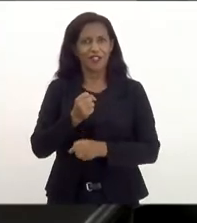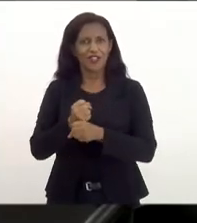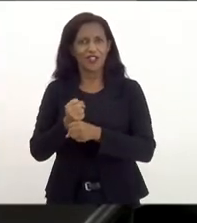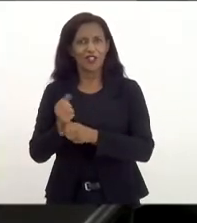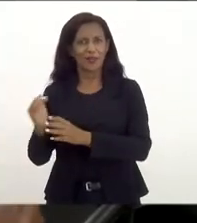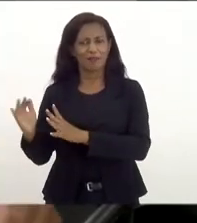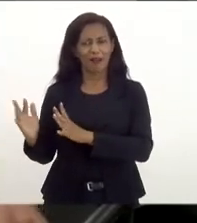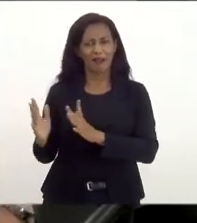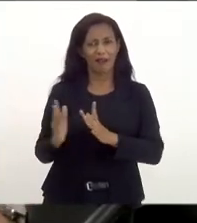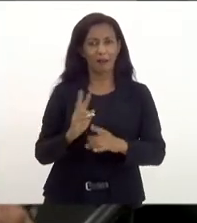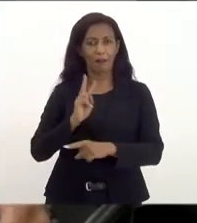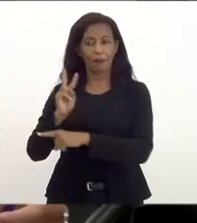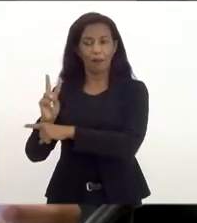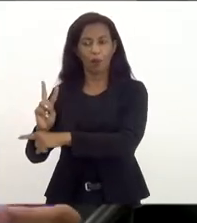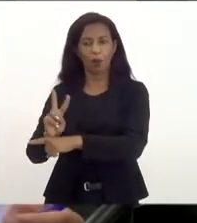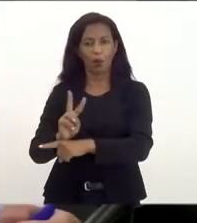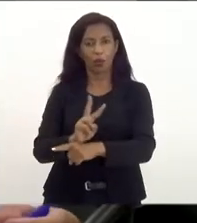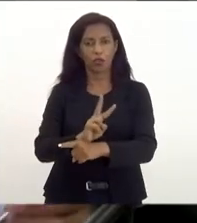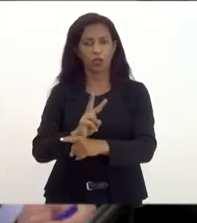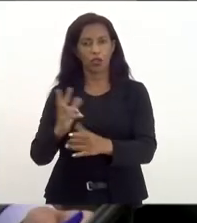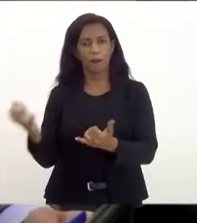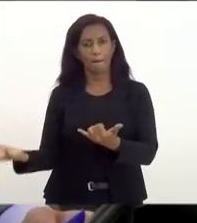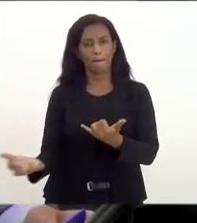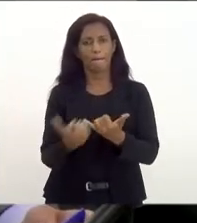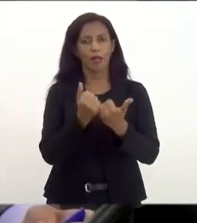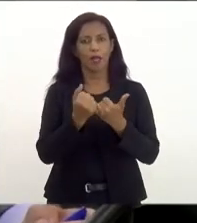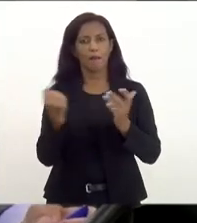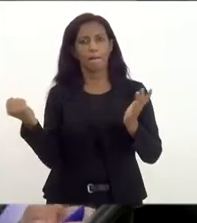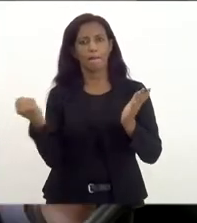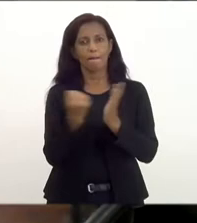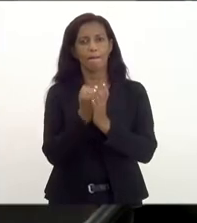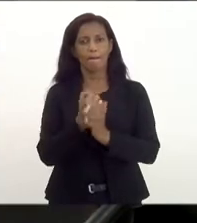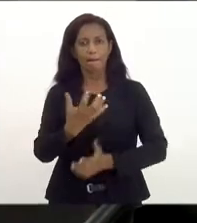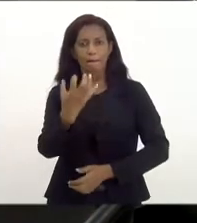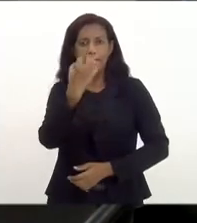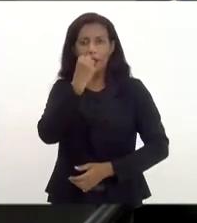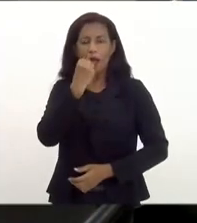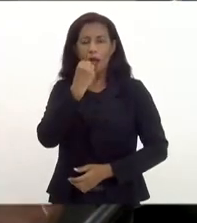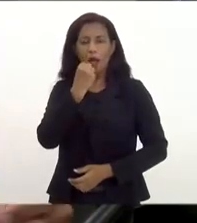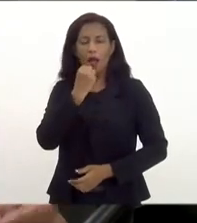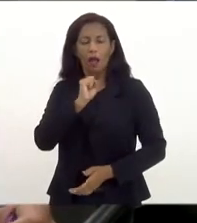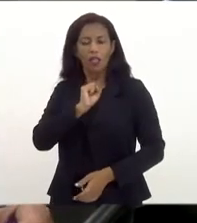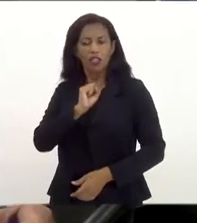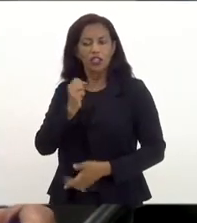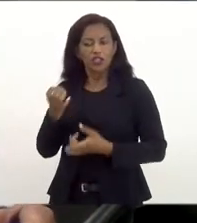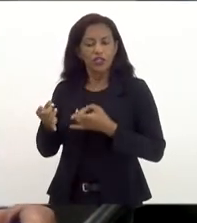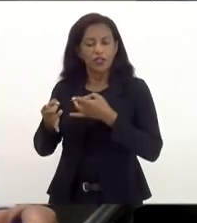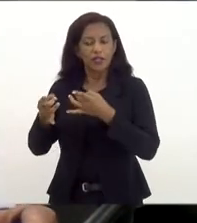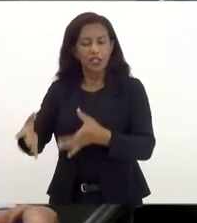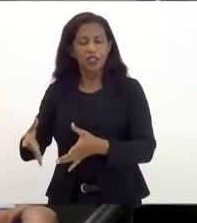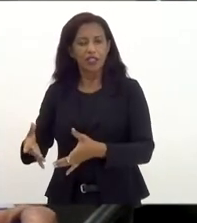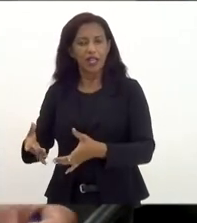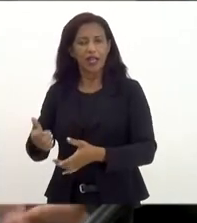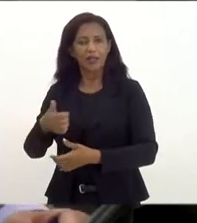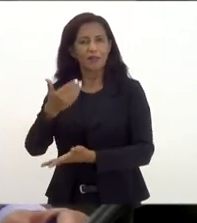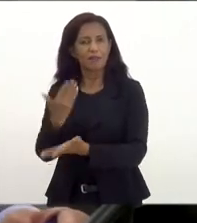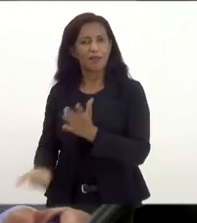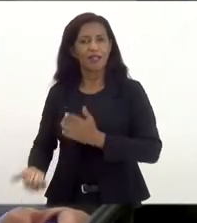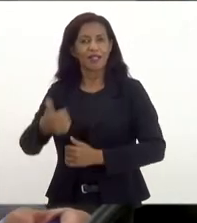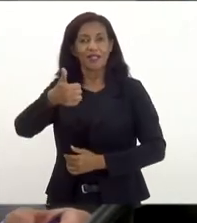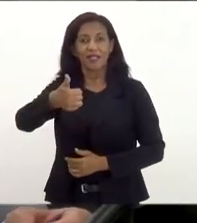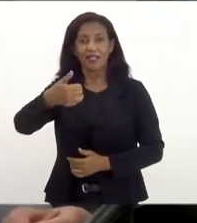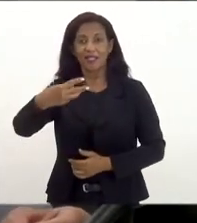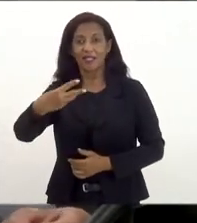anos protegendo um patrimônio do contribuinte de deixar de apontar 135 milhões